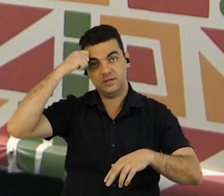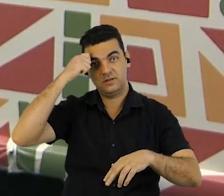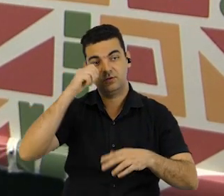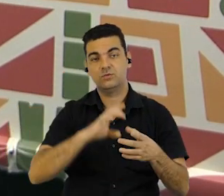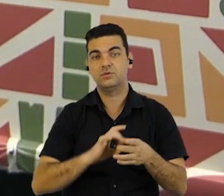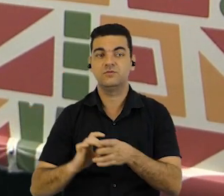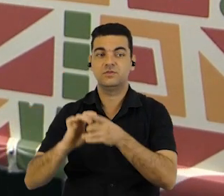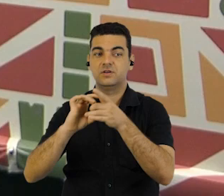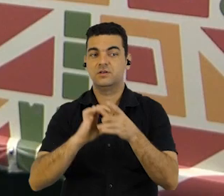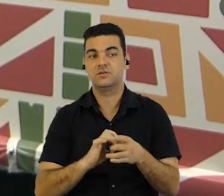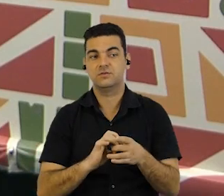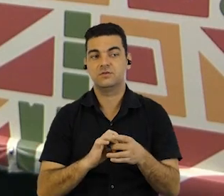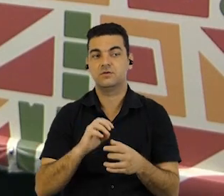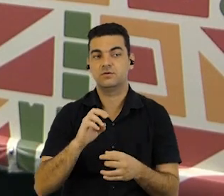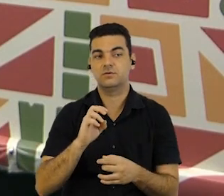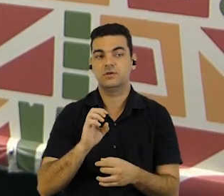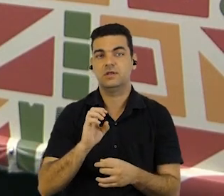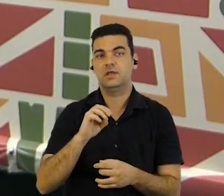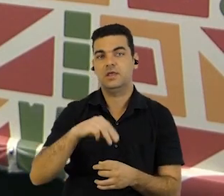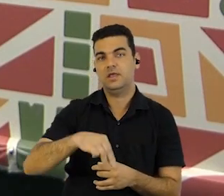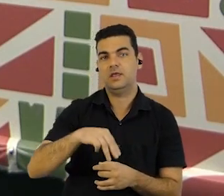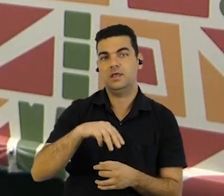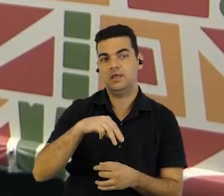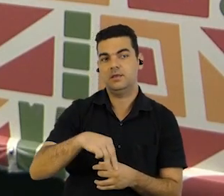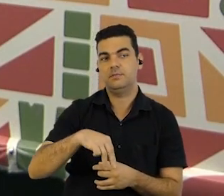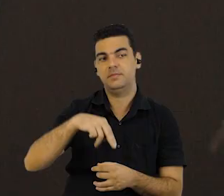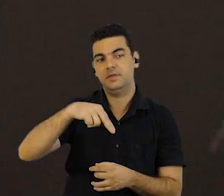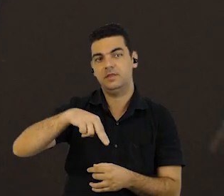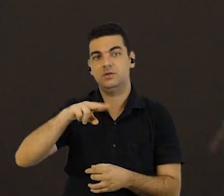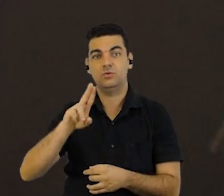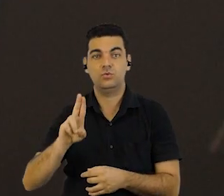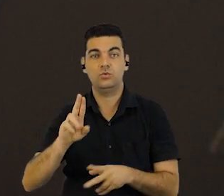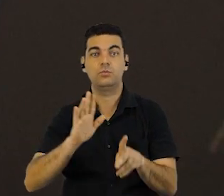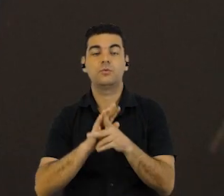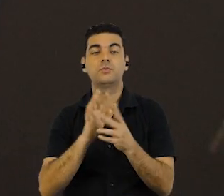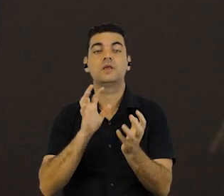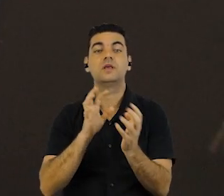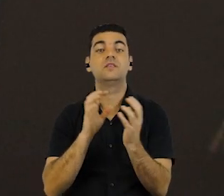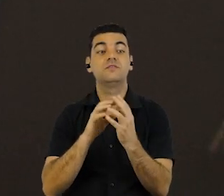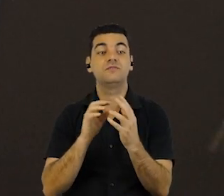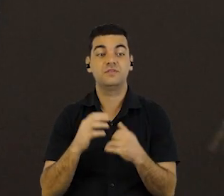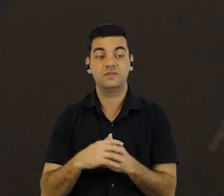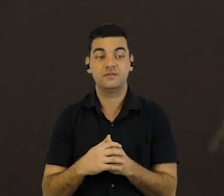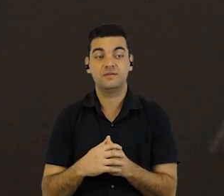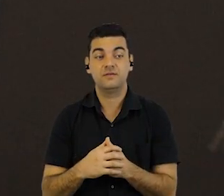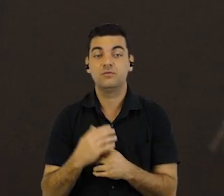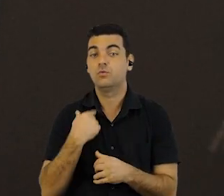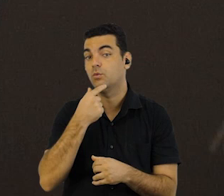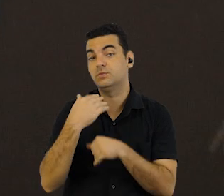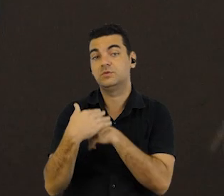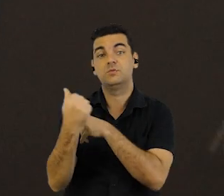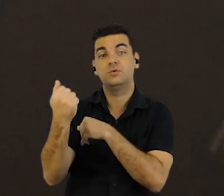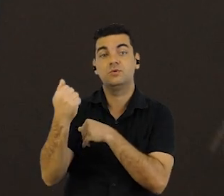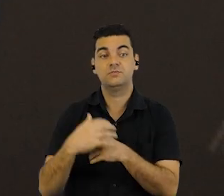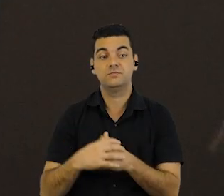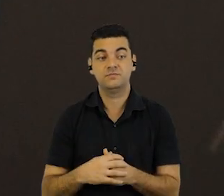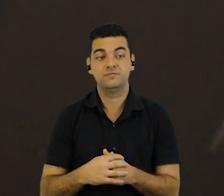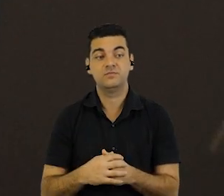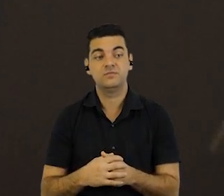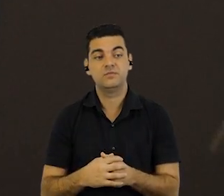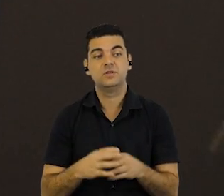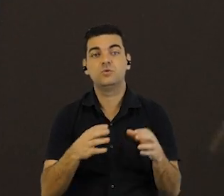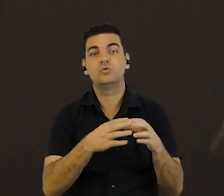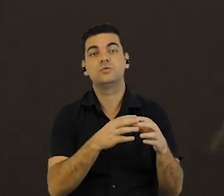Negro Unificado, o MNU, em Recife. Eu fui cooptada. Luiz Orlando, que era do Super